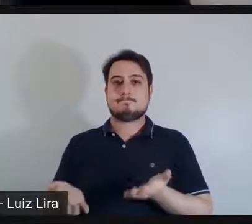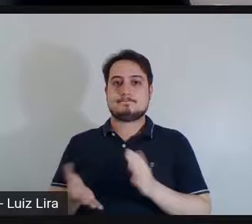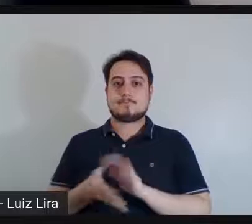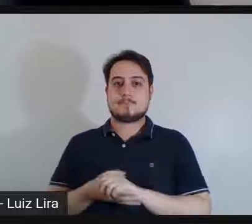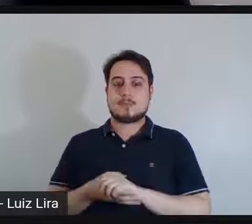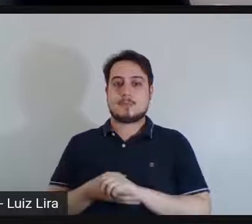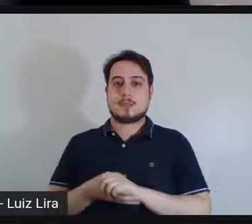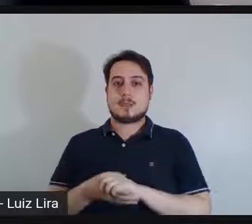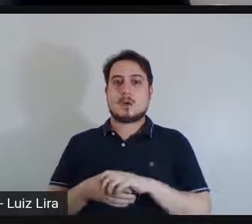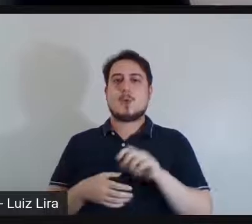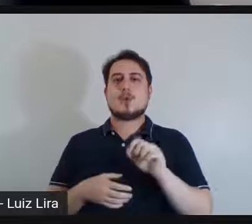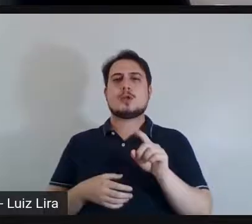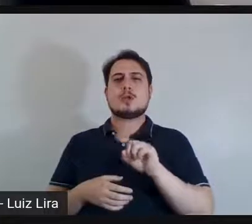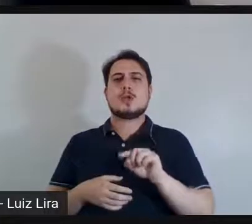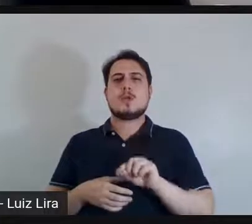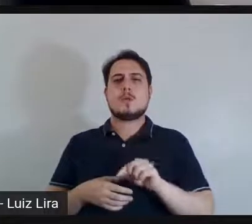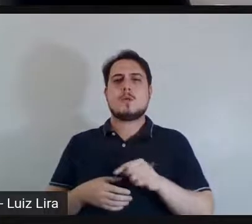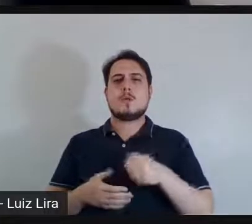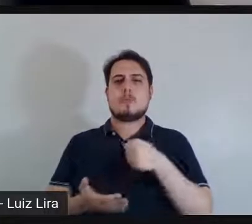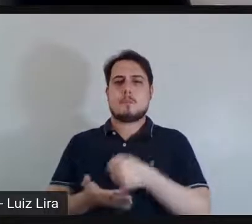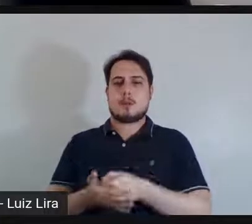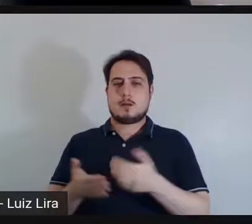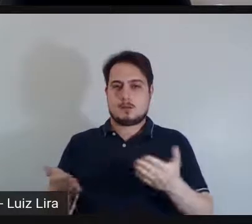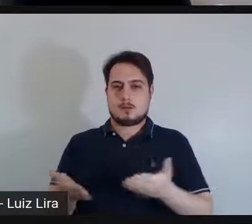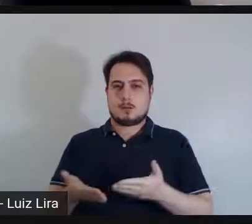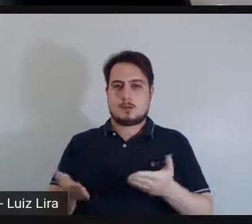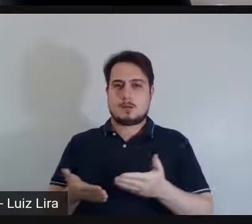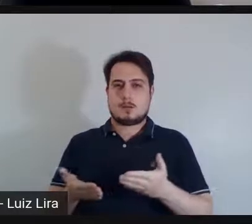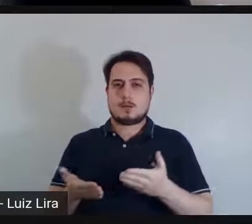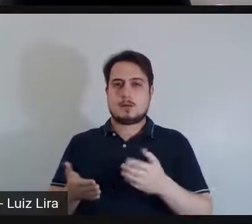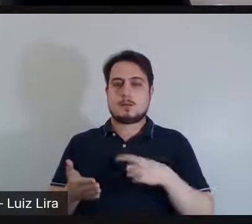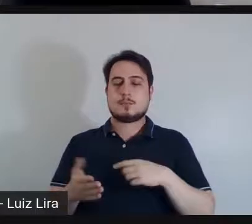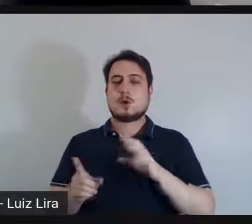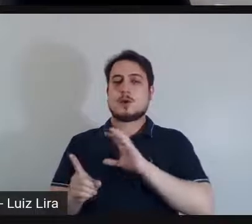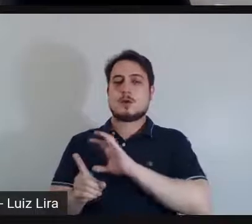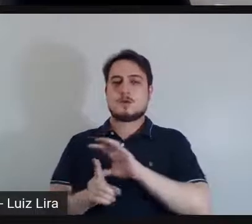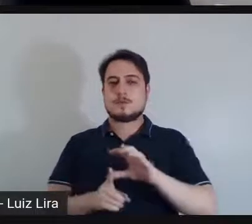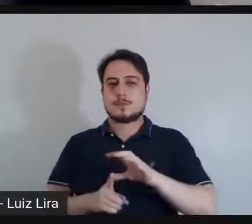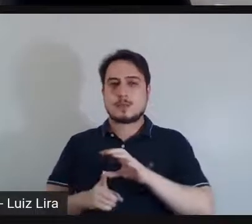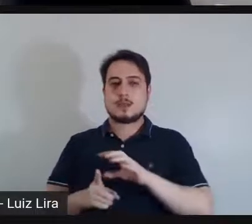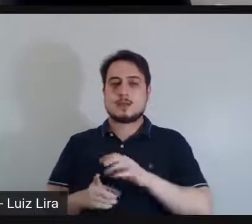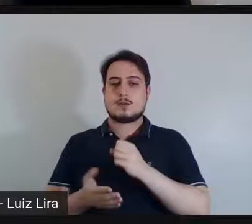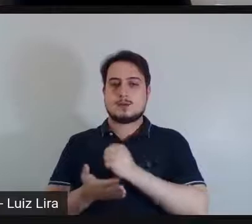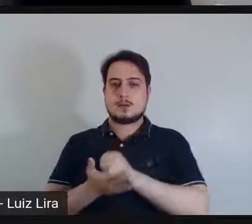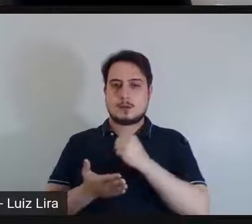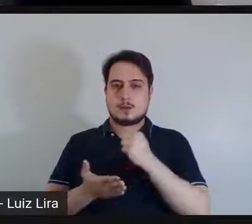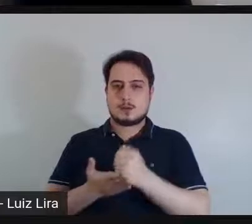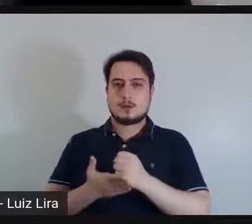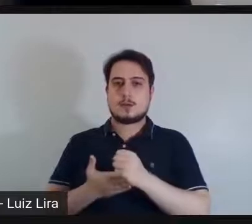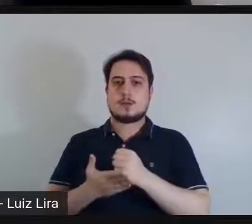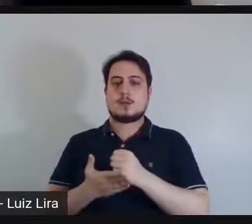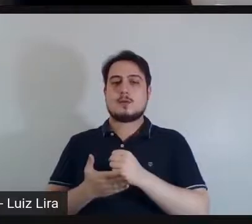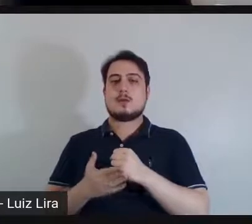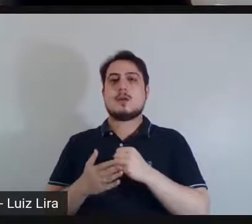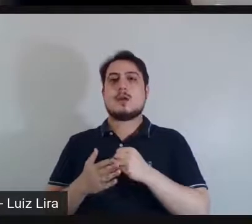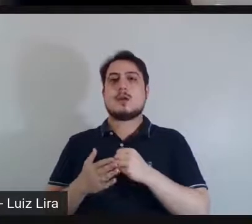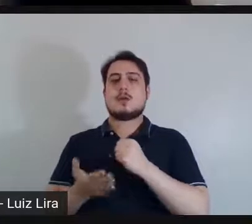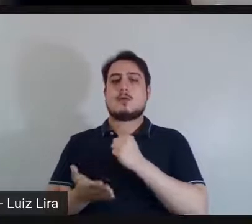O que eu pago hoje, por que eu pago. E isso pode estar influenciando no contrato, vigência do contrato, o contrato está